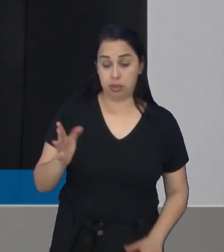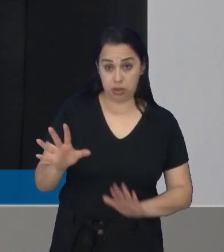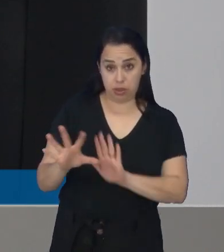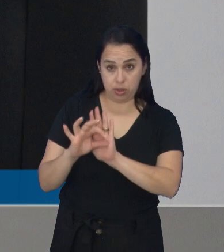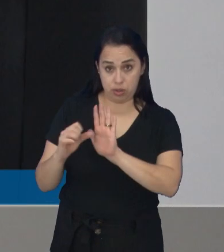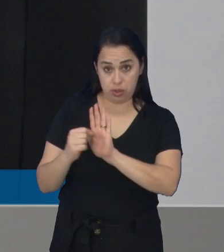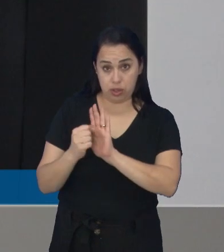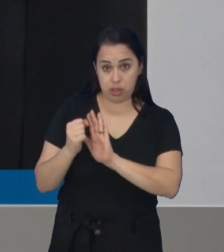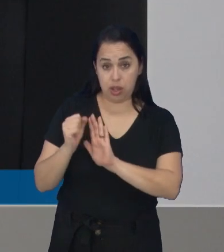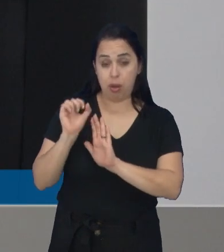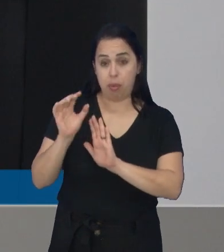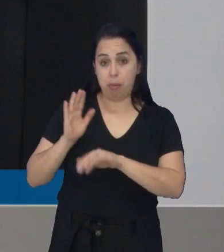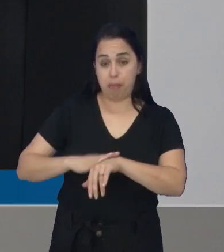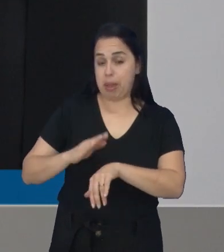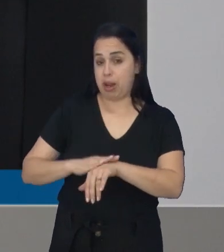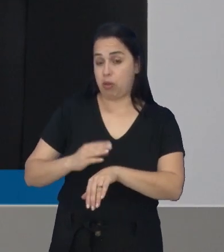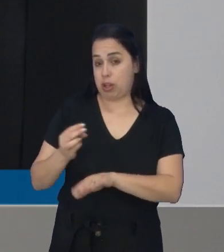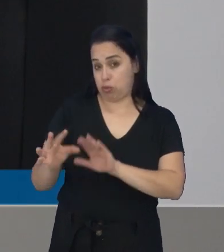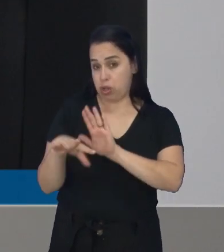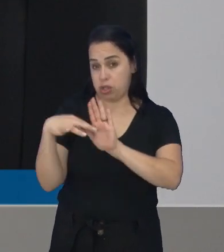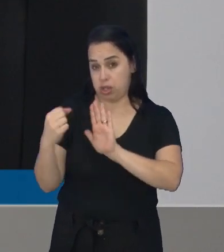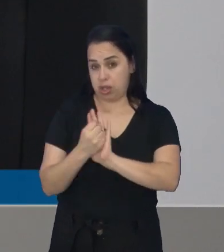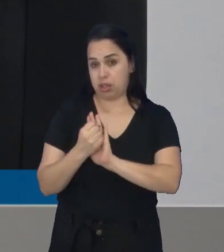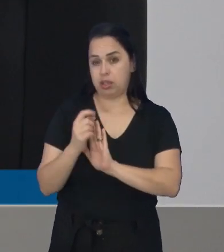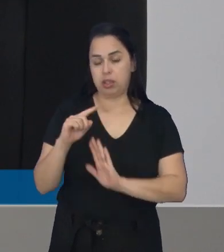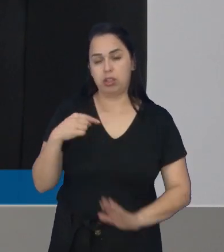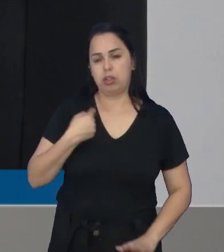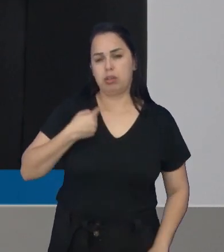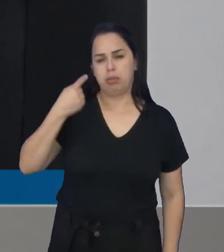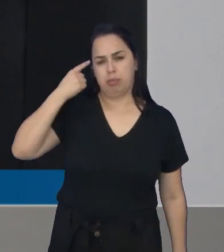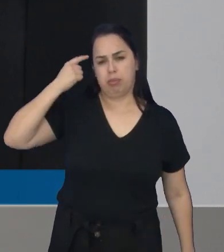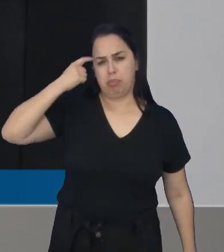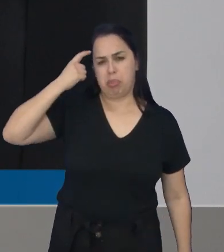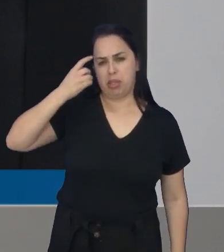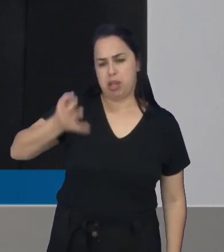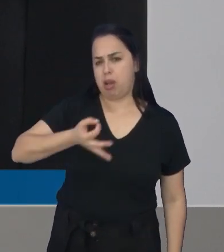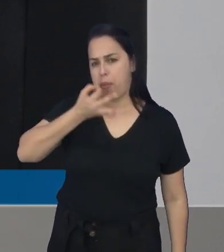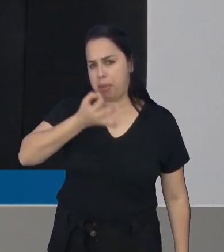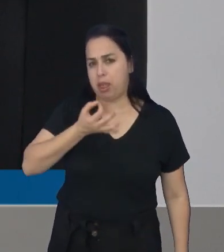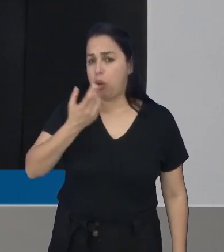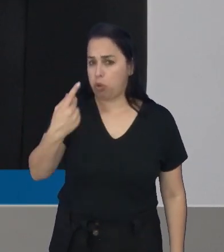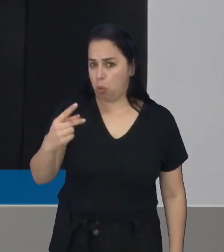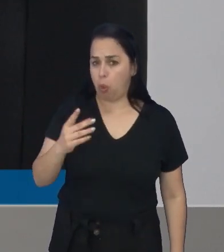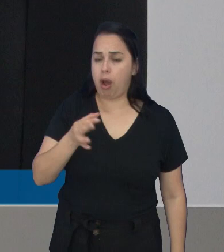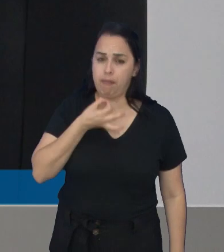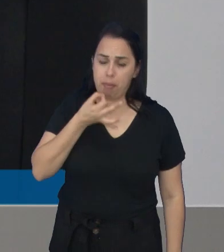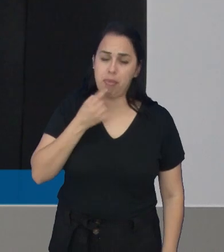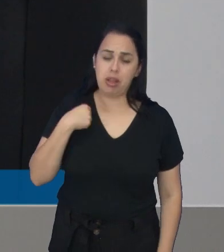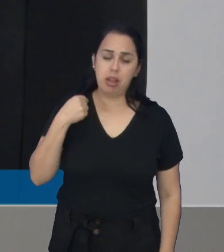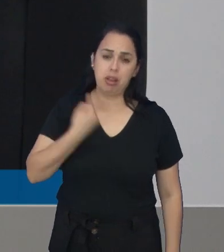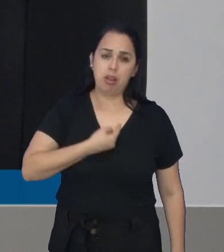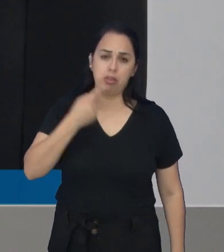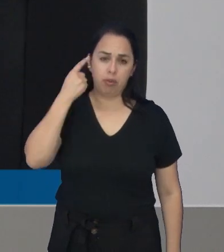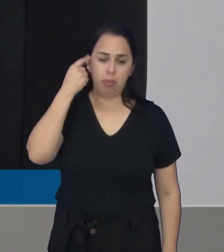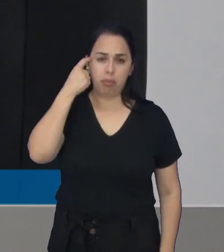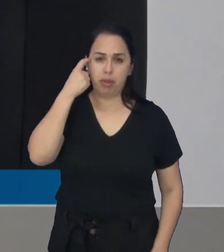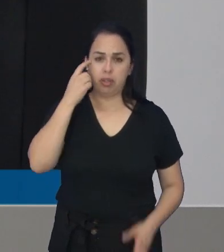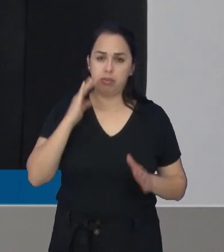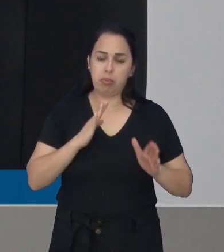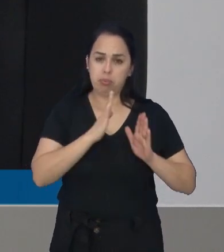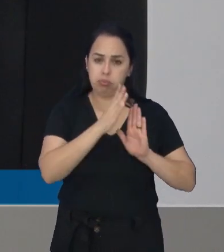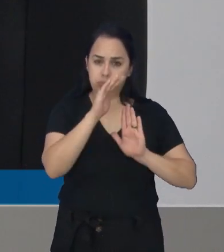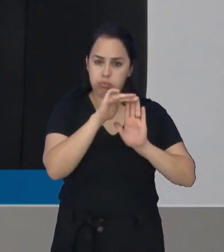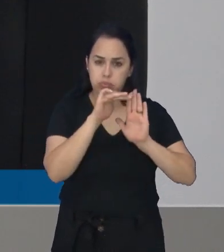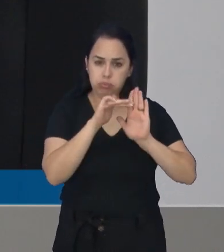e a gente vai considerar essa sua colocação Tá mas vamos dar andamento a